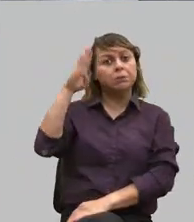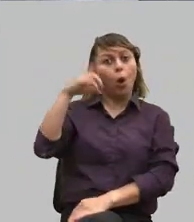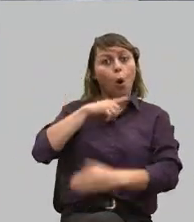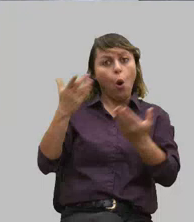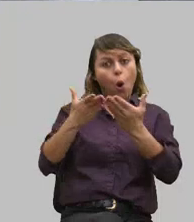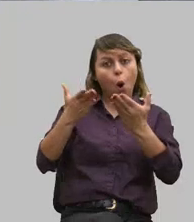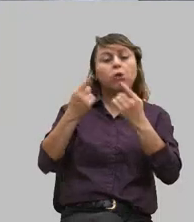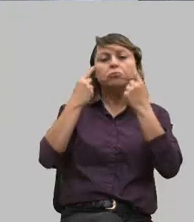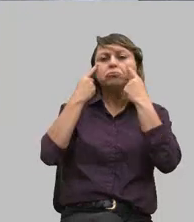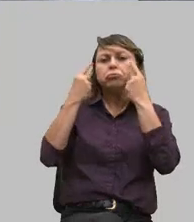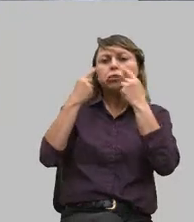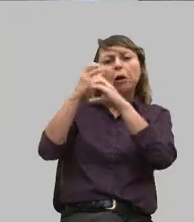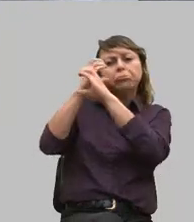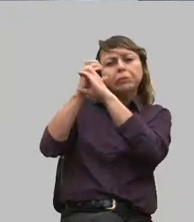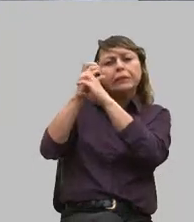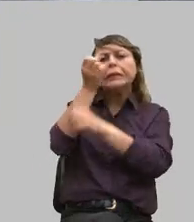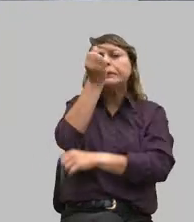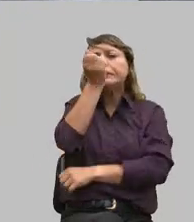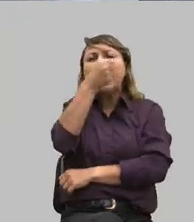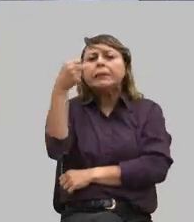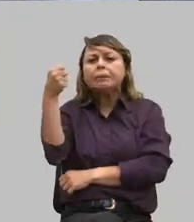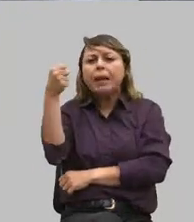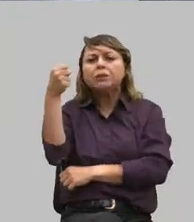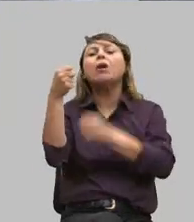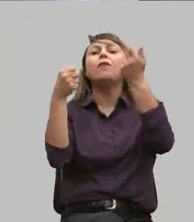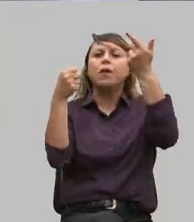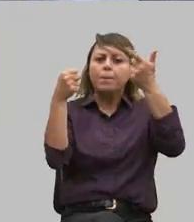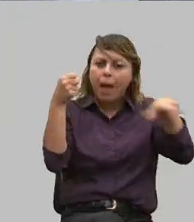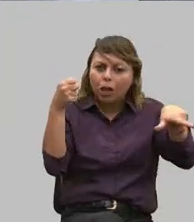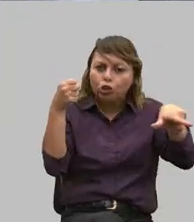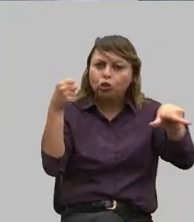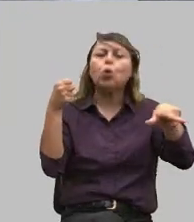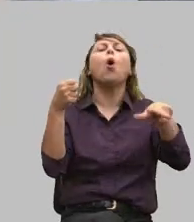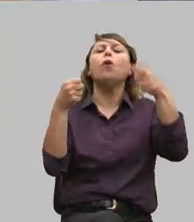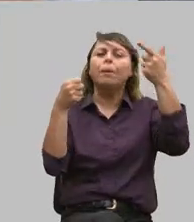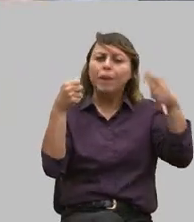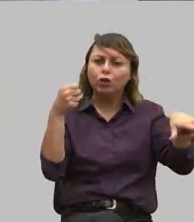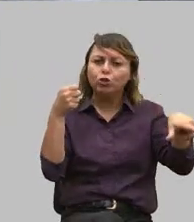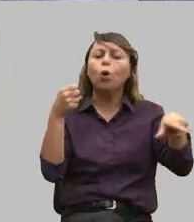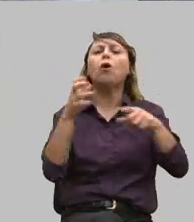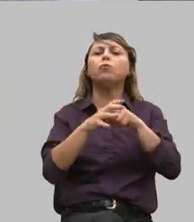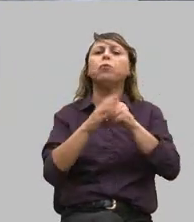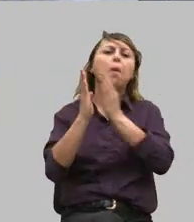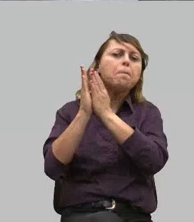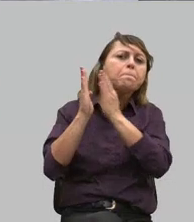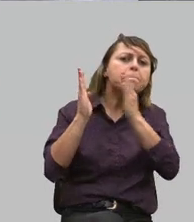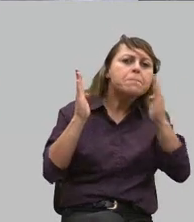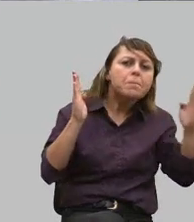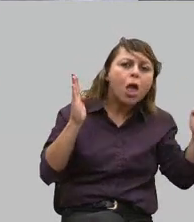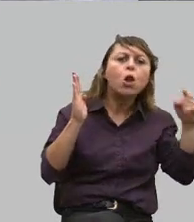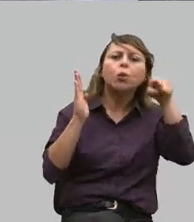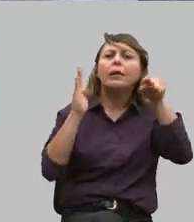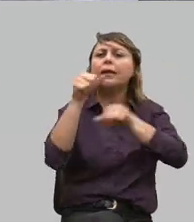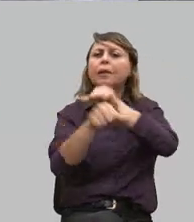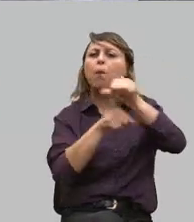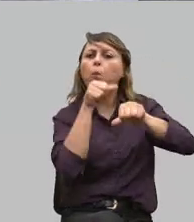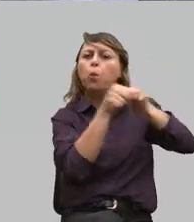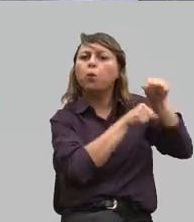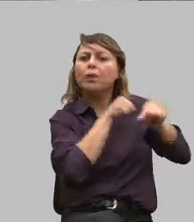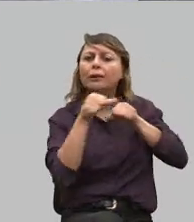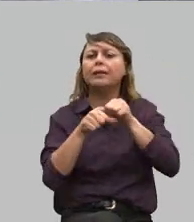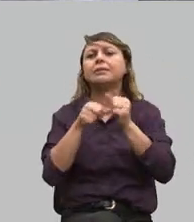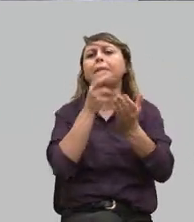exame daqui se meses ele precisa ser repetido às vezes ele vai mudando eh a pró ela tem de ser mudada Então tem de ser